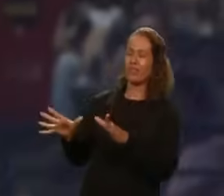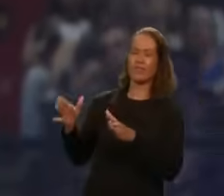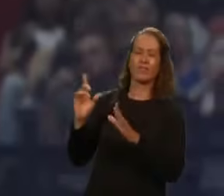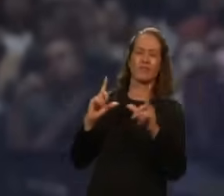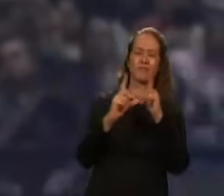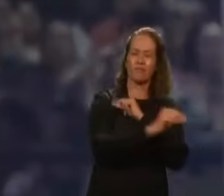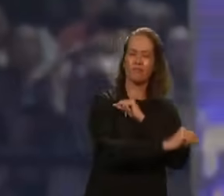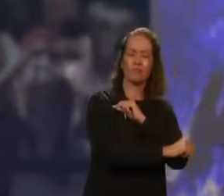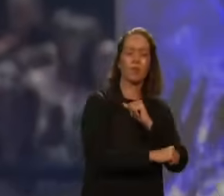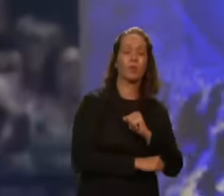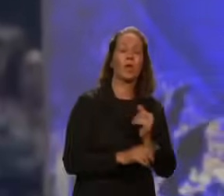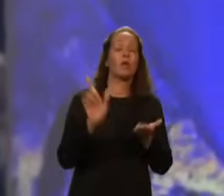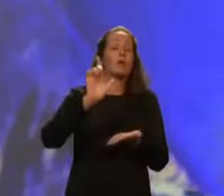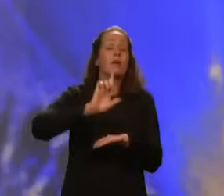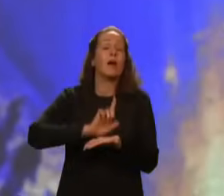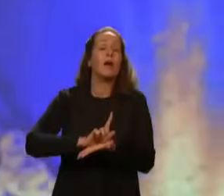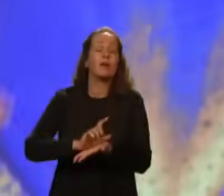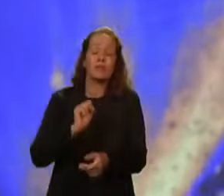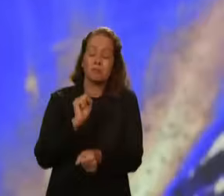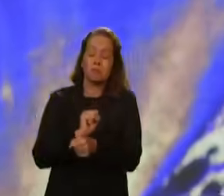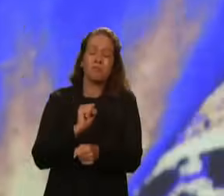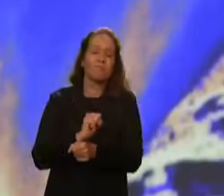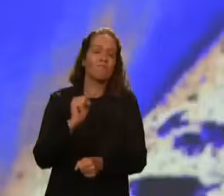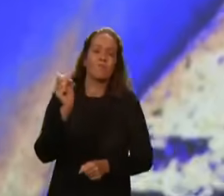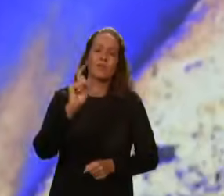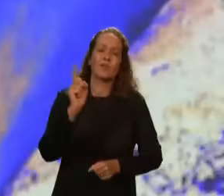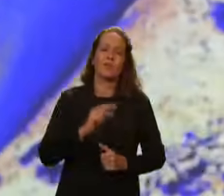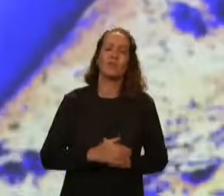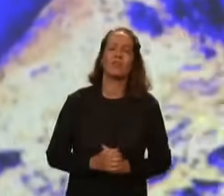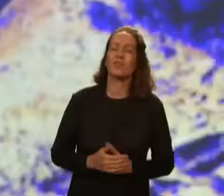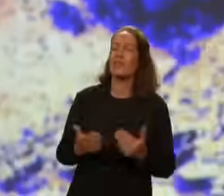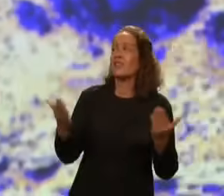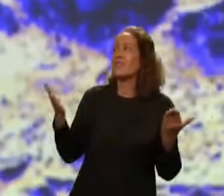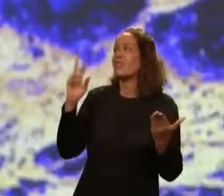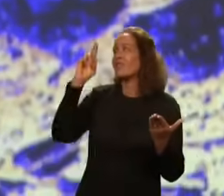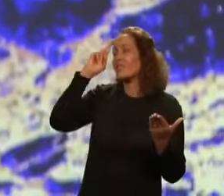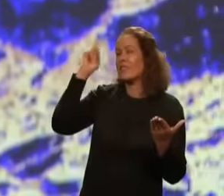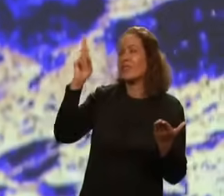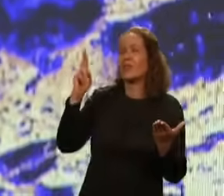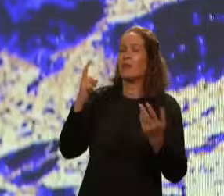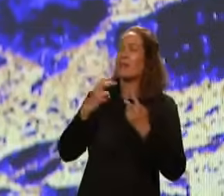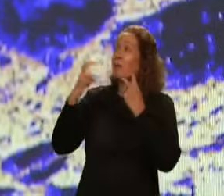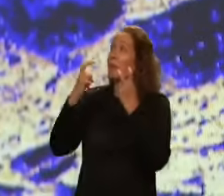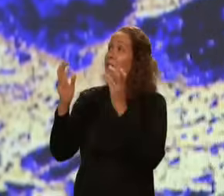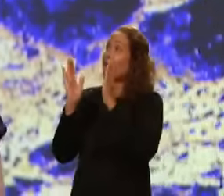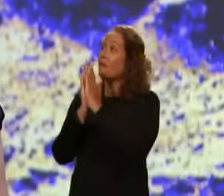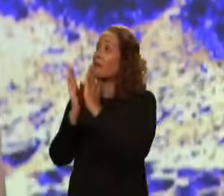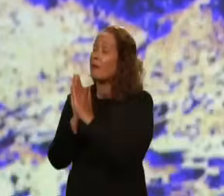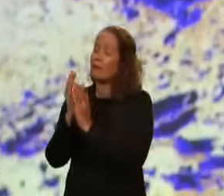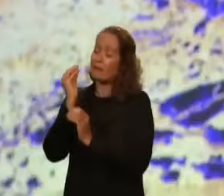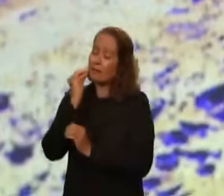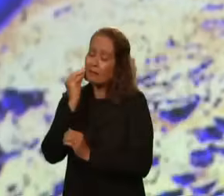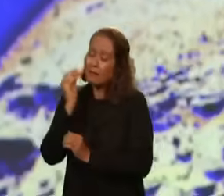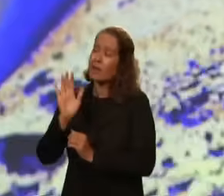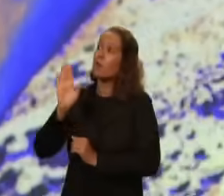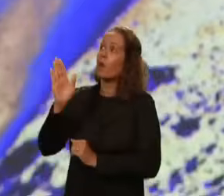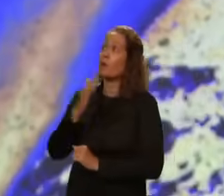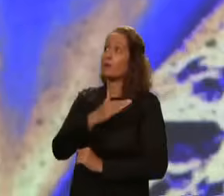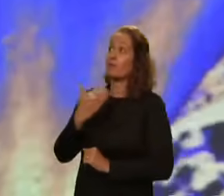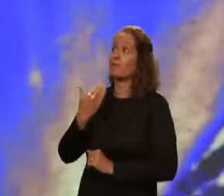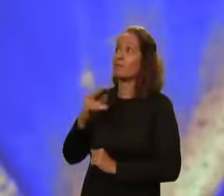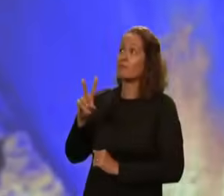Lázaro não aguentou esperar. Ah, não, Senhor, ó, eu clamei, eu orei, eu tentei, mas eu vou